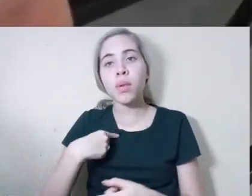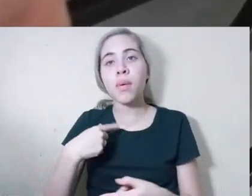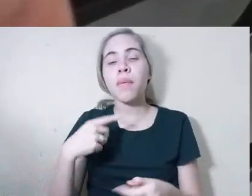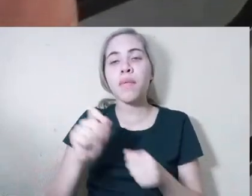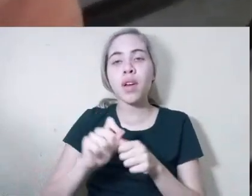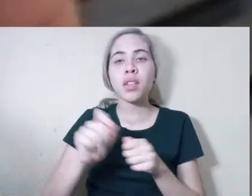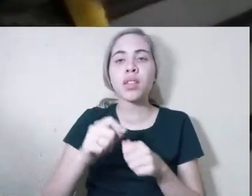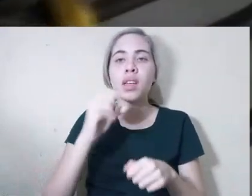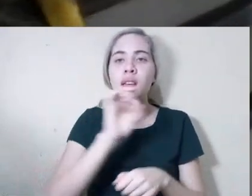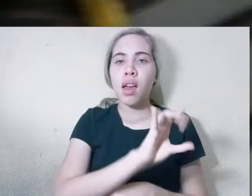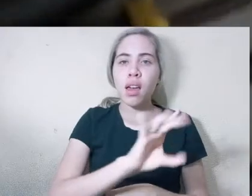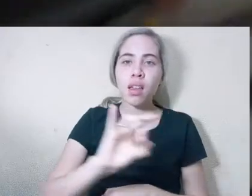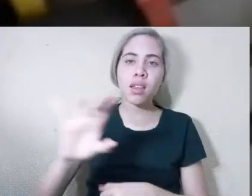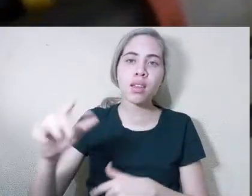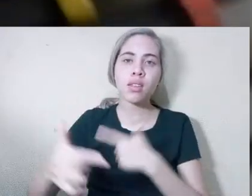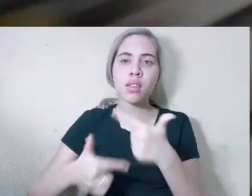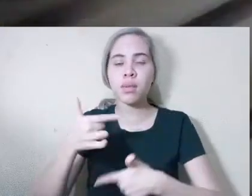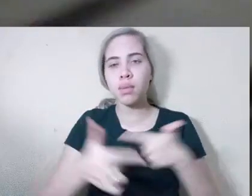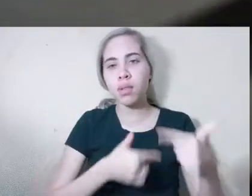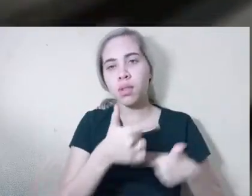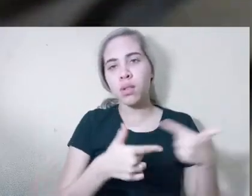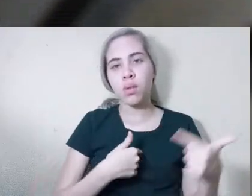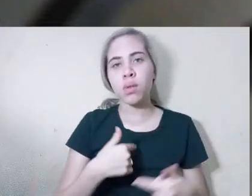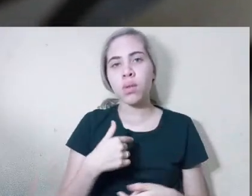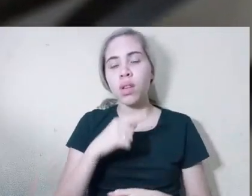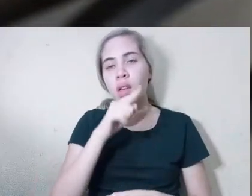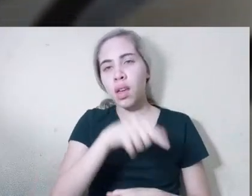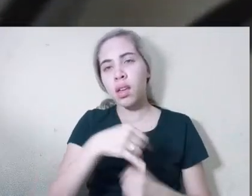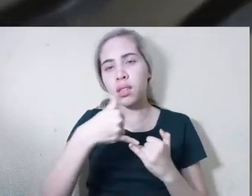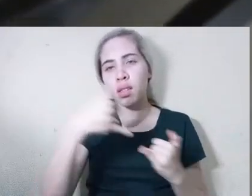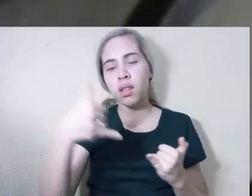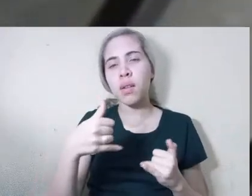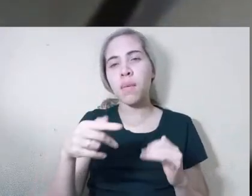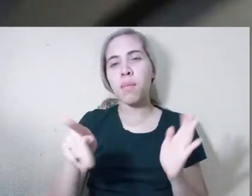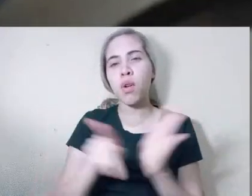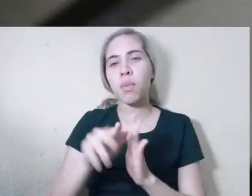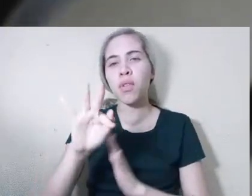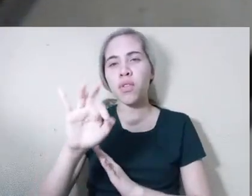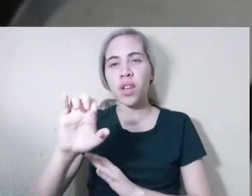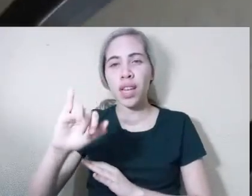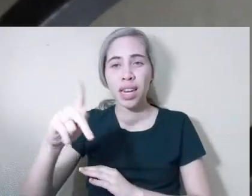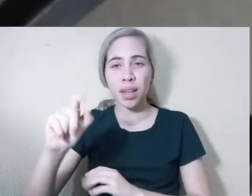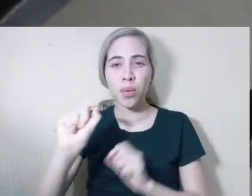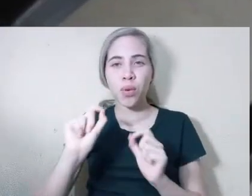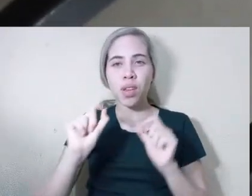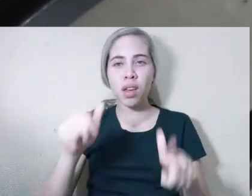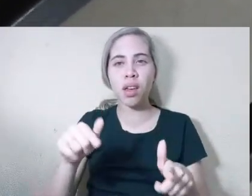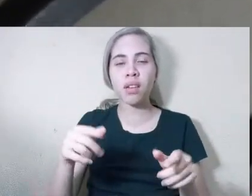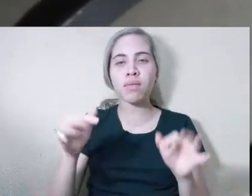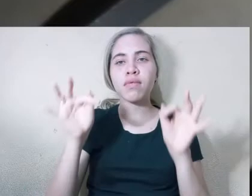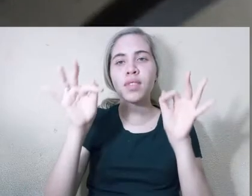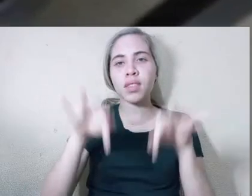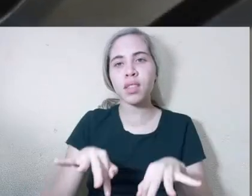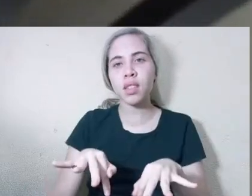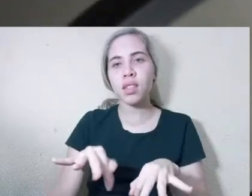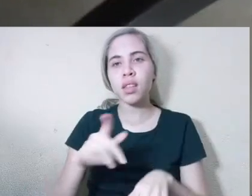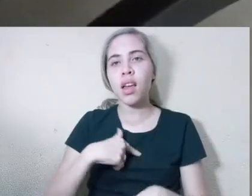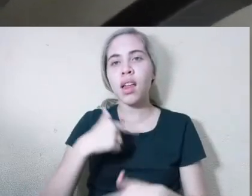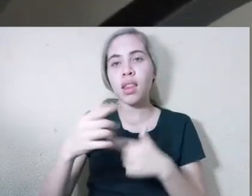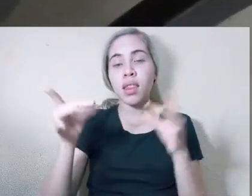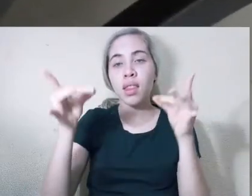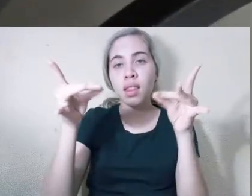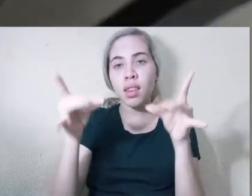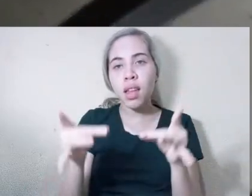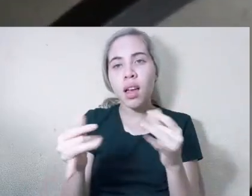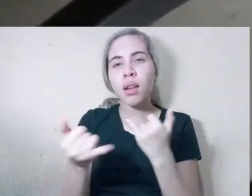né? Para fazer cada trabalho. E essa aqui é o quê, mano? Essa aqui, Felipe, é para finalizar. Ah, só para